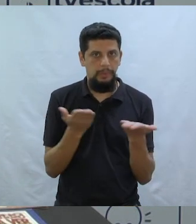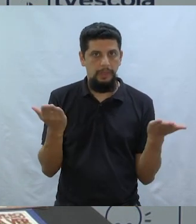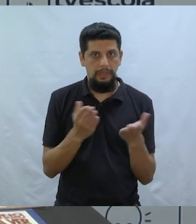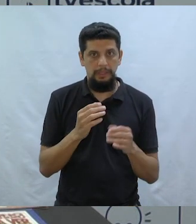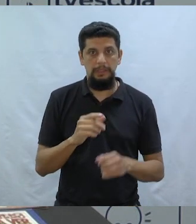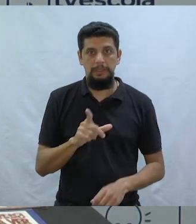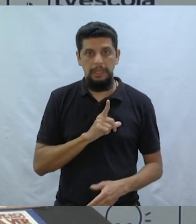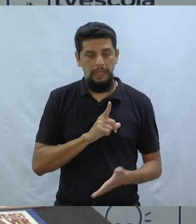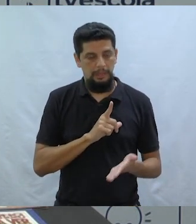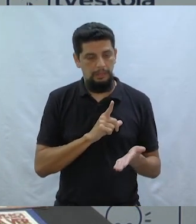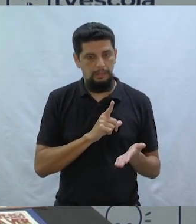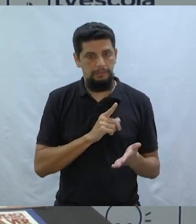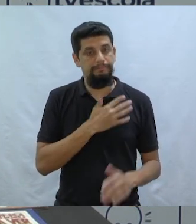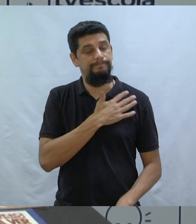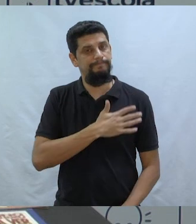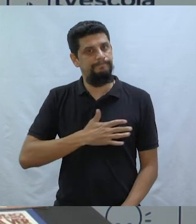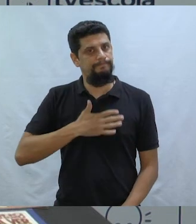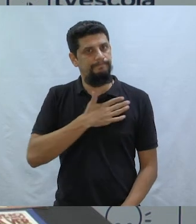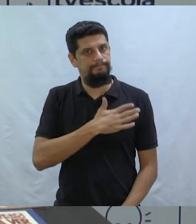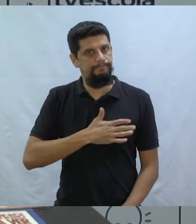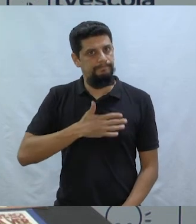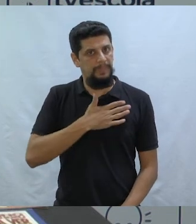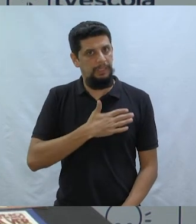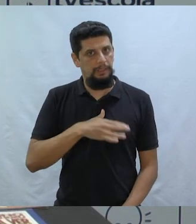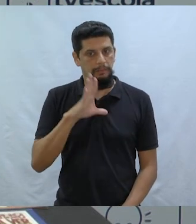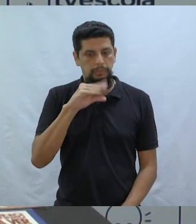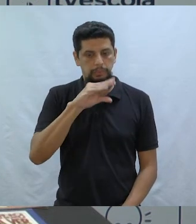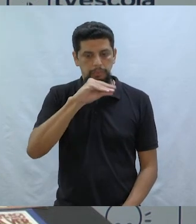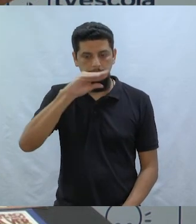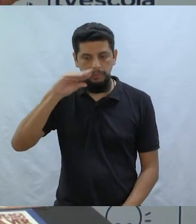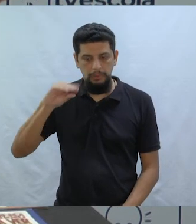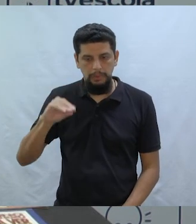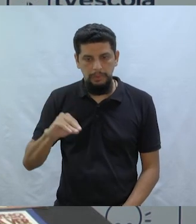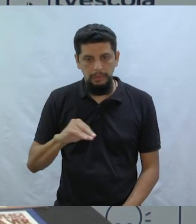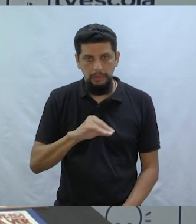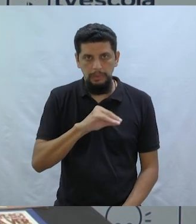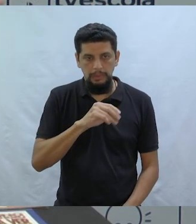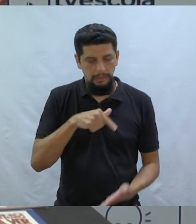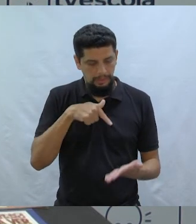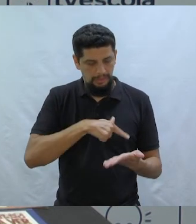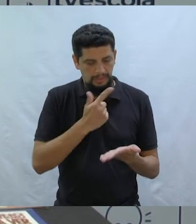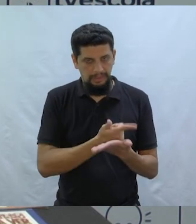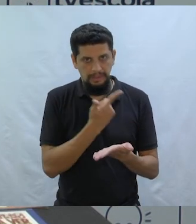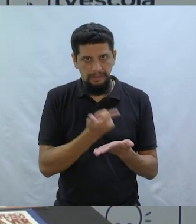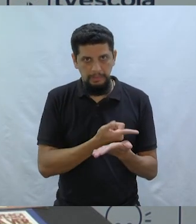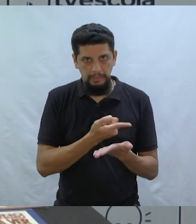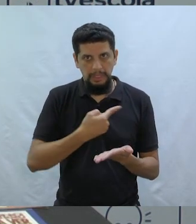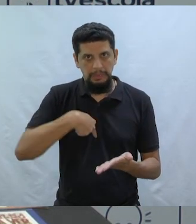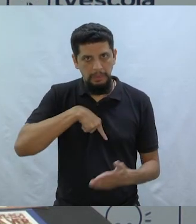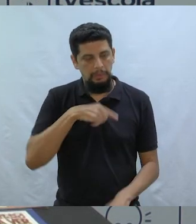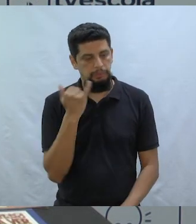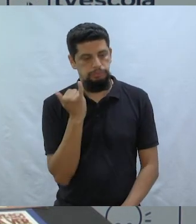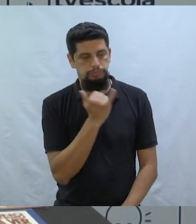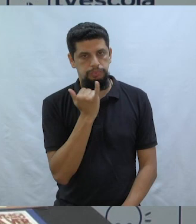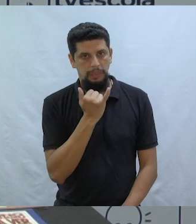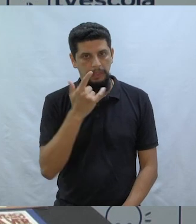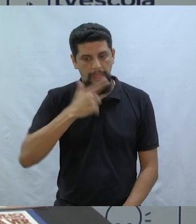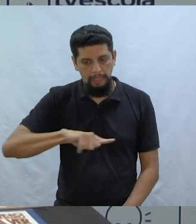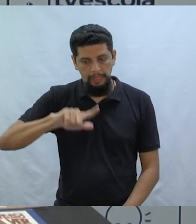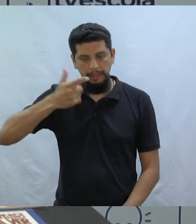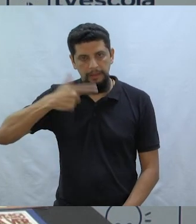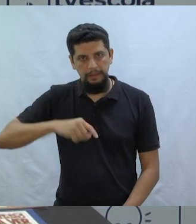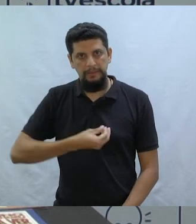hoje a gente tem o prazer de ter esses contos onde nos livros pra gente contar